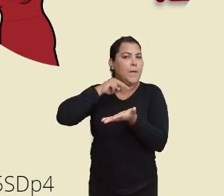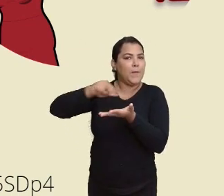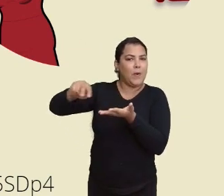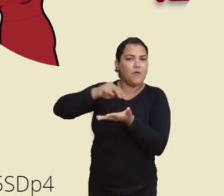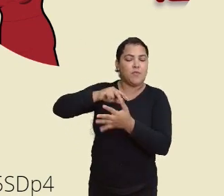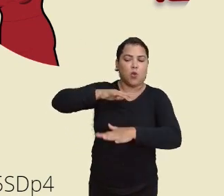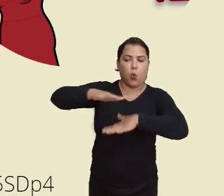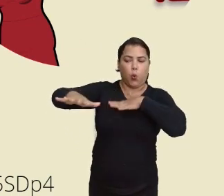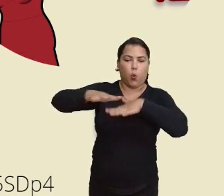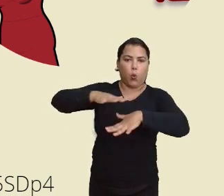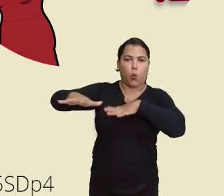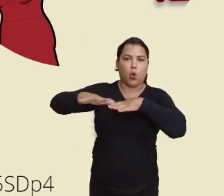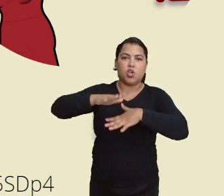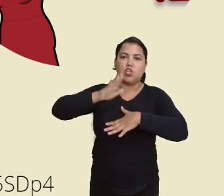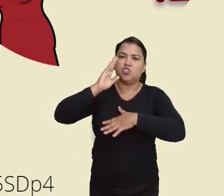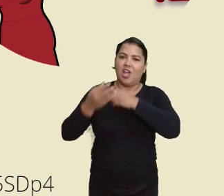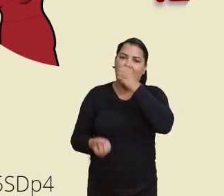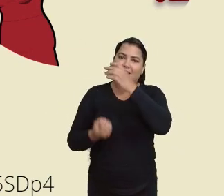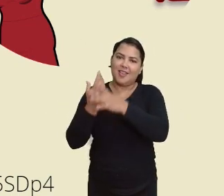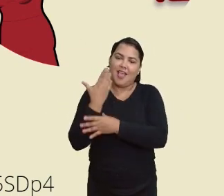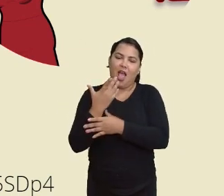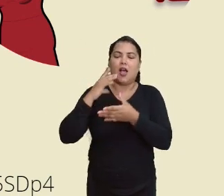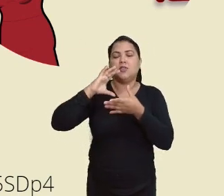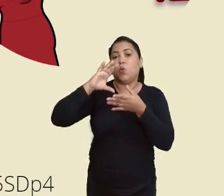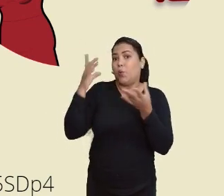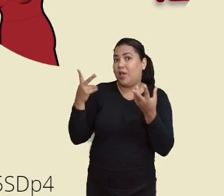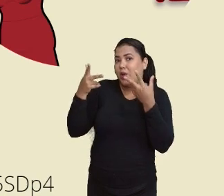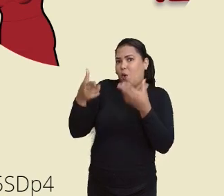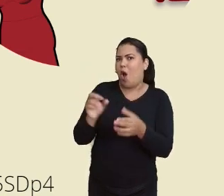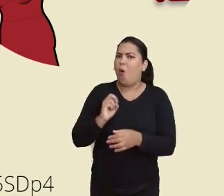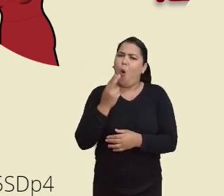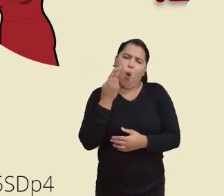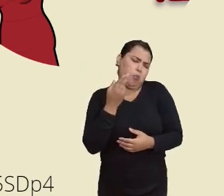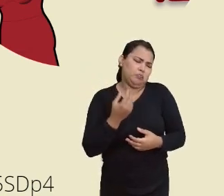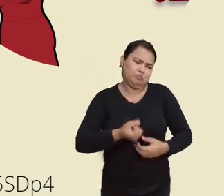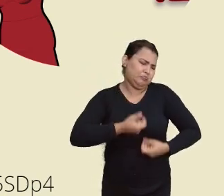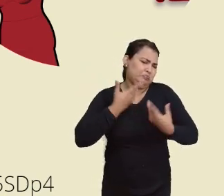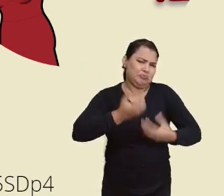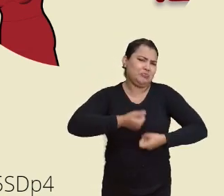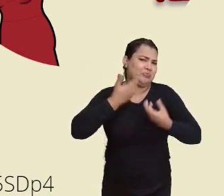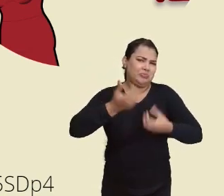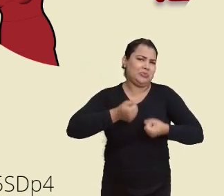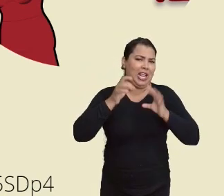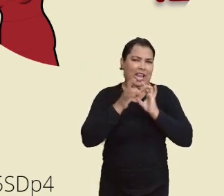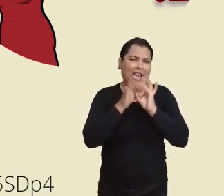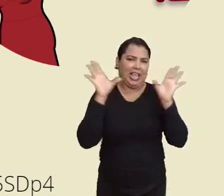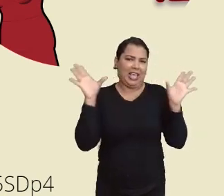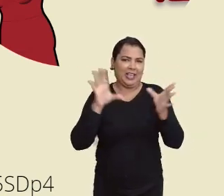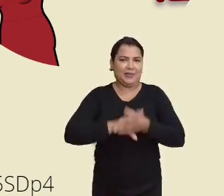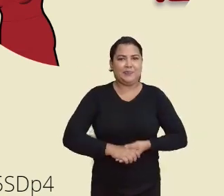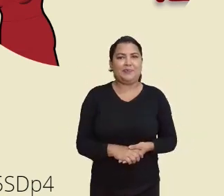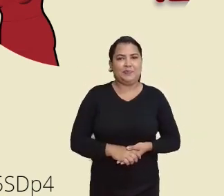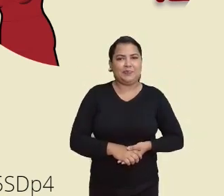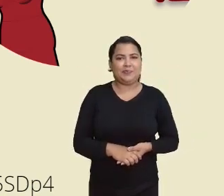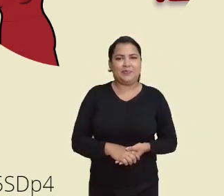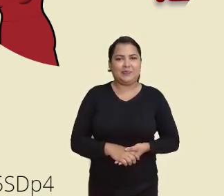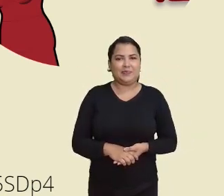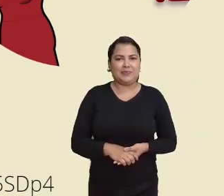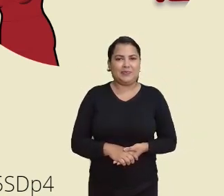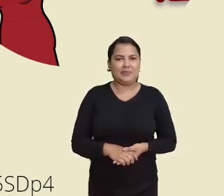previamente estabelecidos, coreografia, ou improvisados, dança livre. Pode existir como